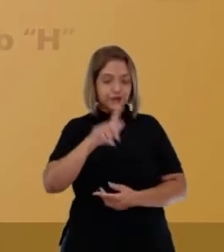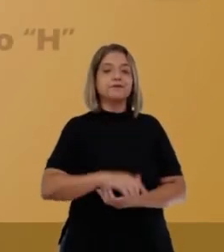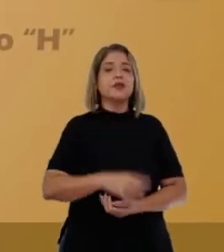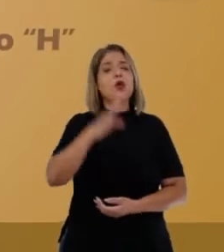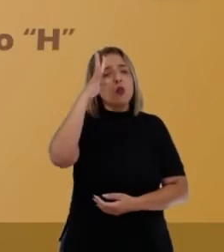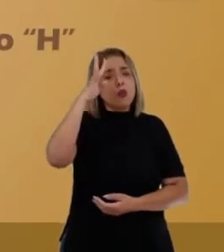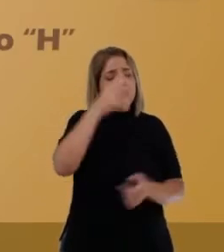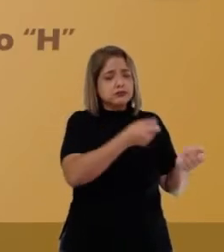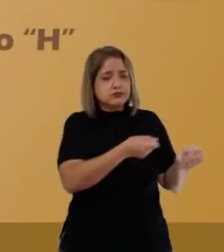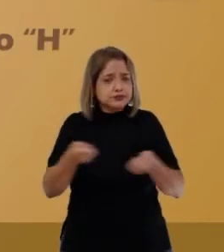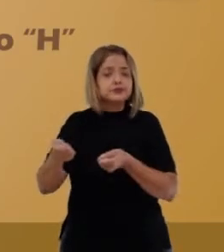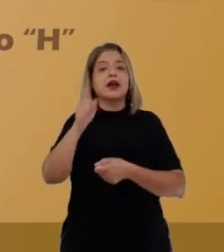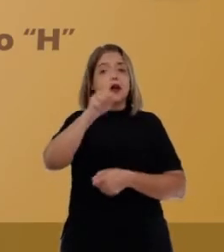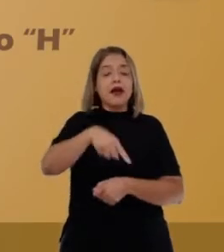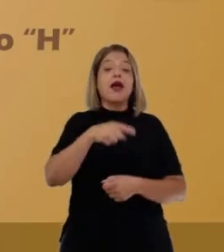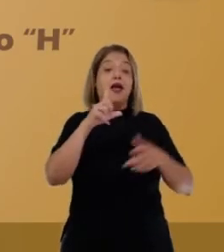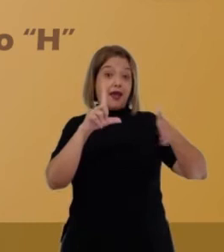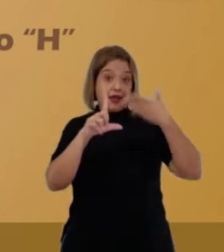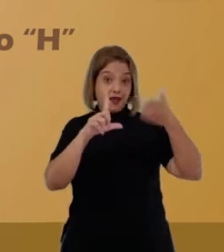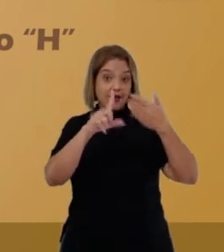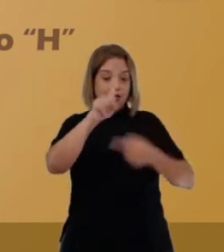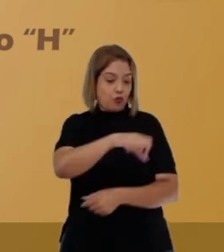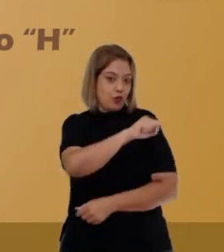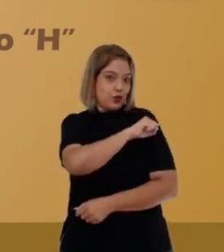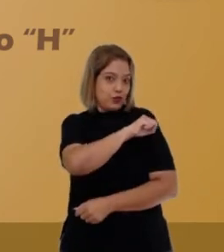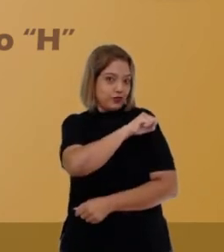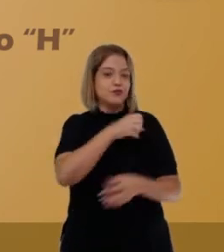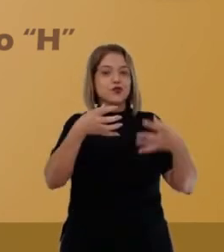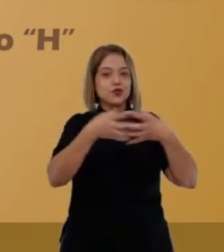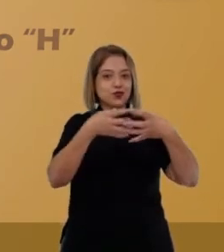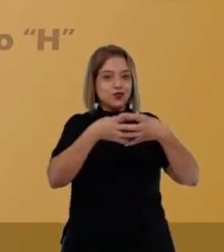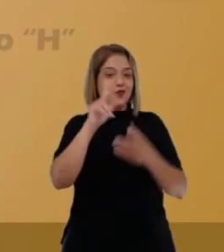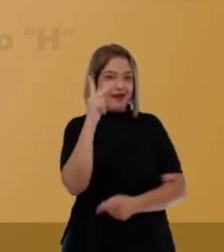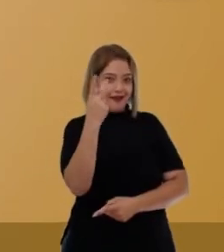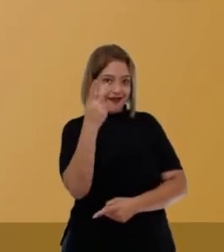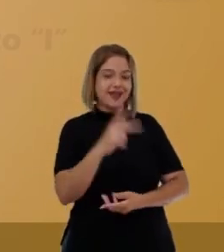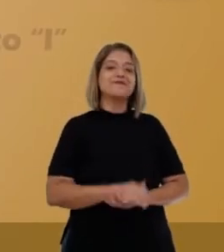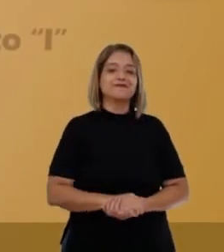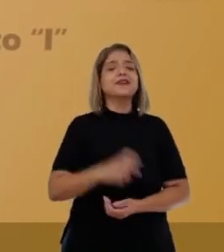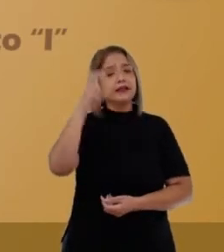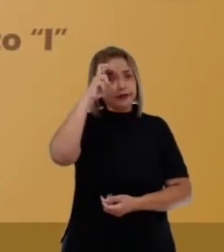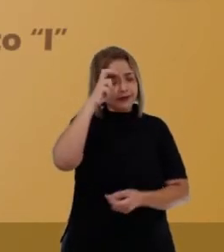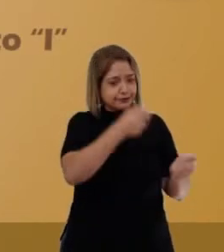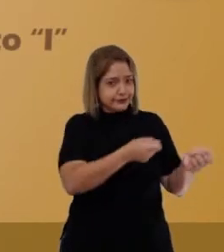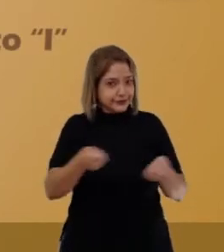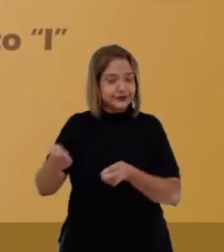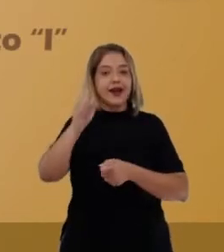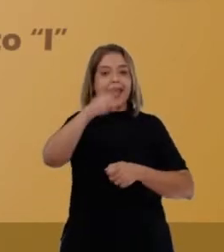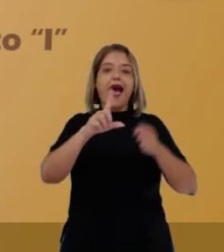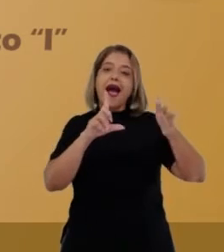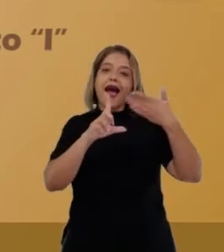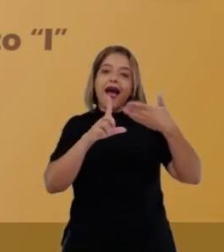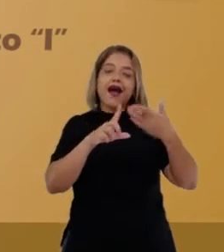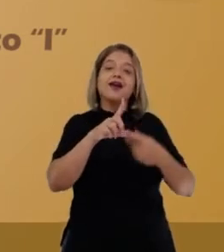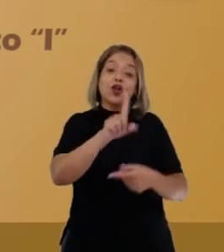Toda quarta-feira as videoaulas serão para o oitavo ano, agrupamento H. Toda quinta-feira as videoaulas